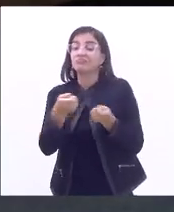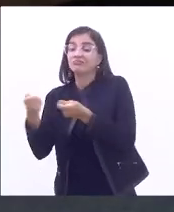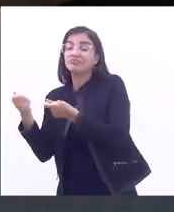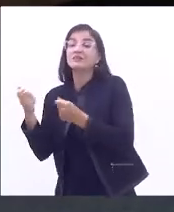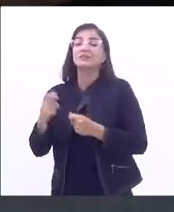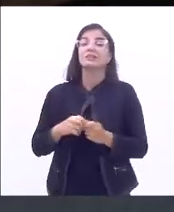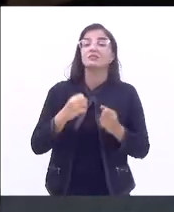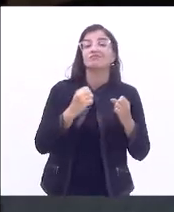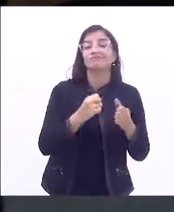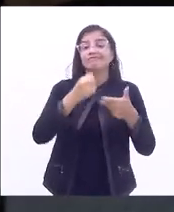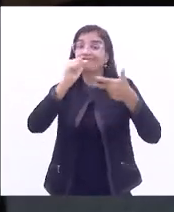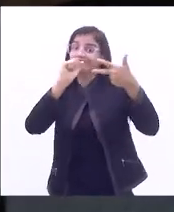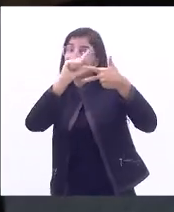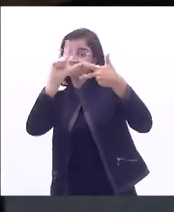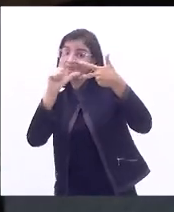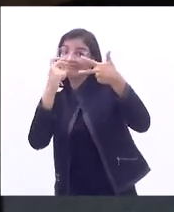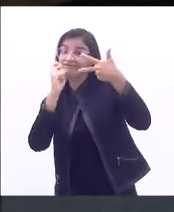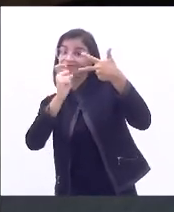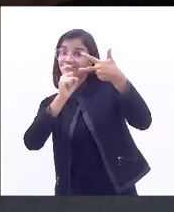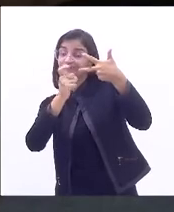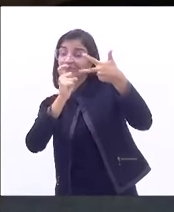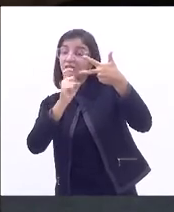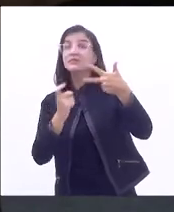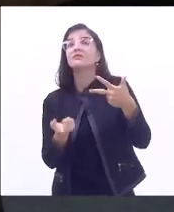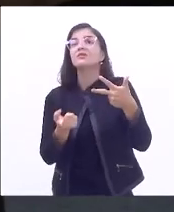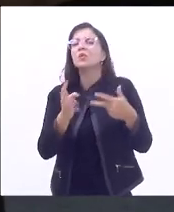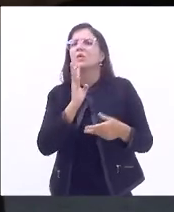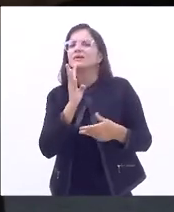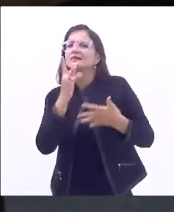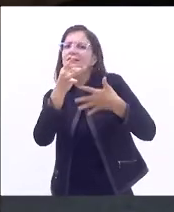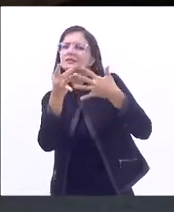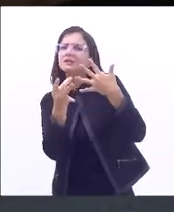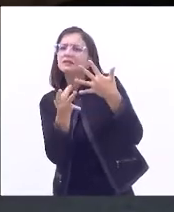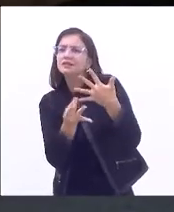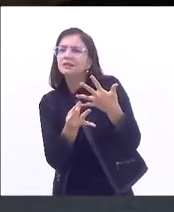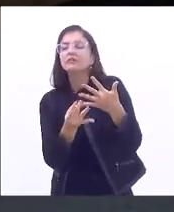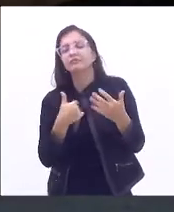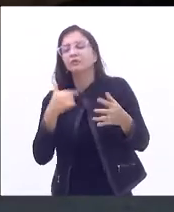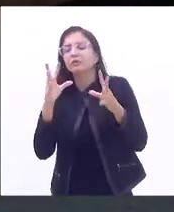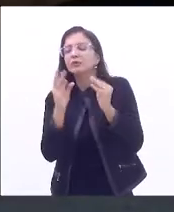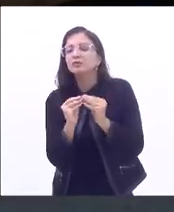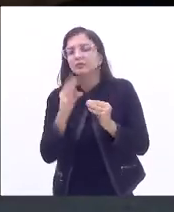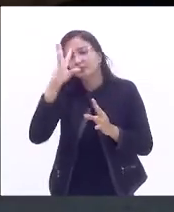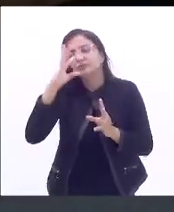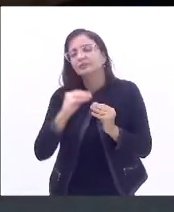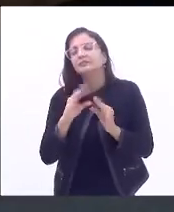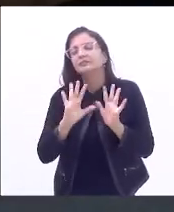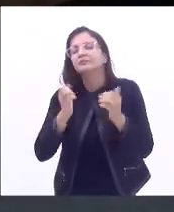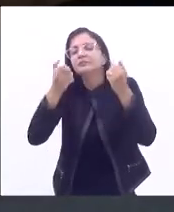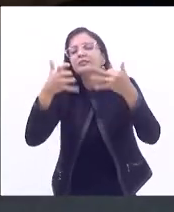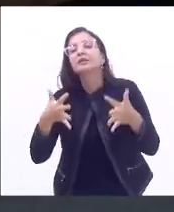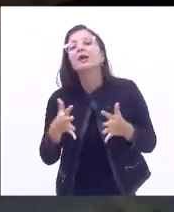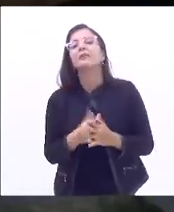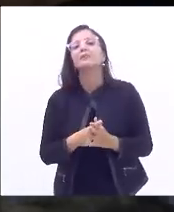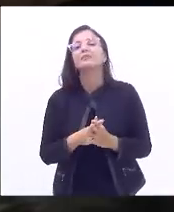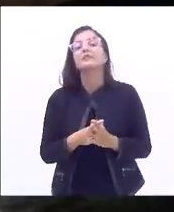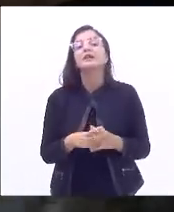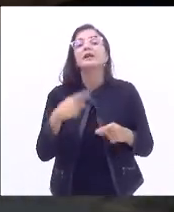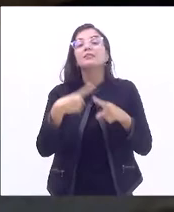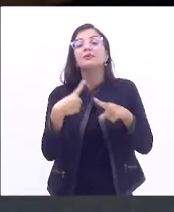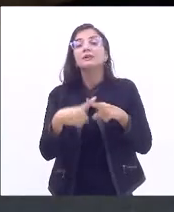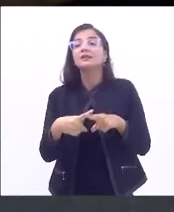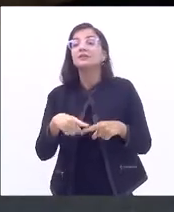conhecer em detalhes as contrapartidas oferecidas pela empresa. Para concluir, por favor. Para concluir, em face desse